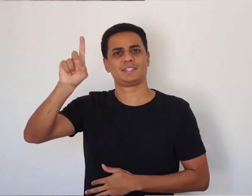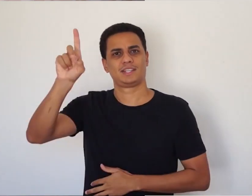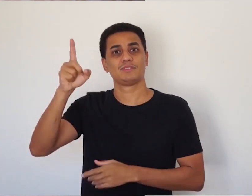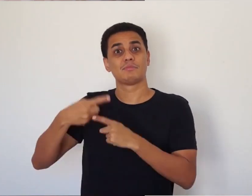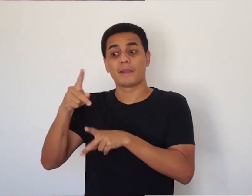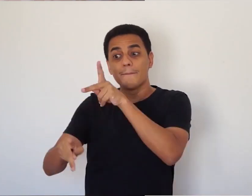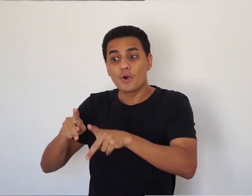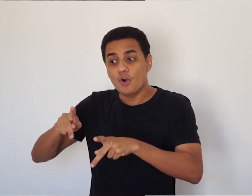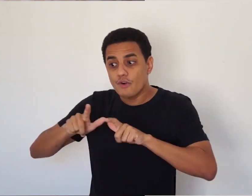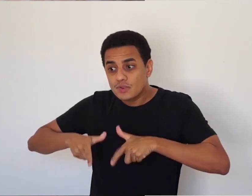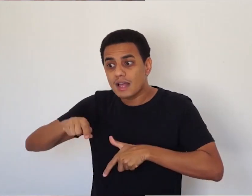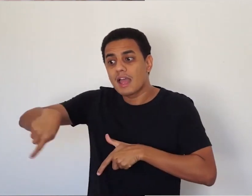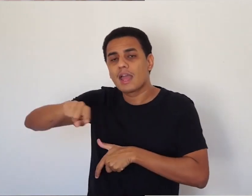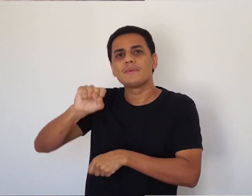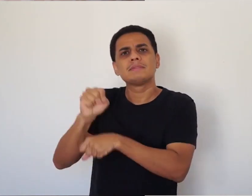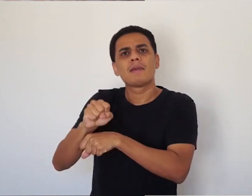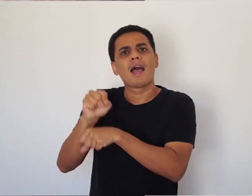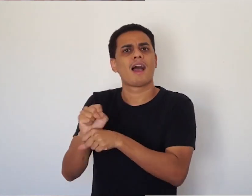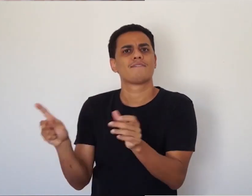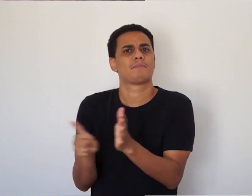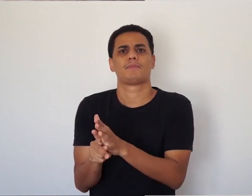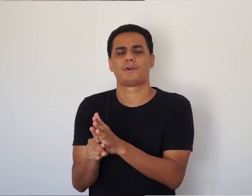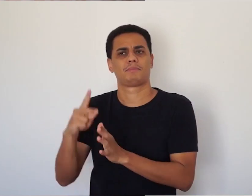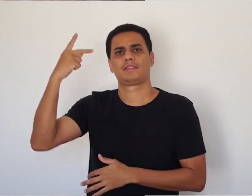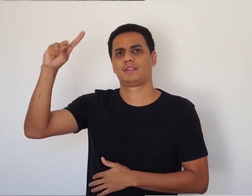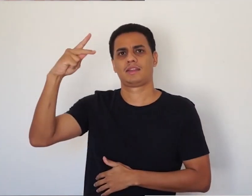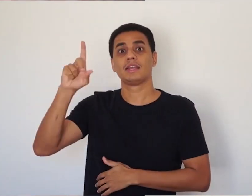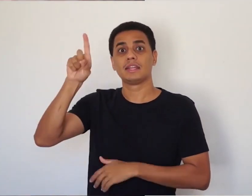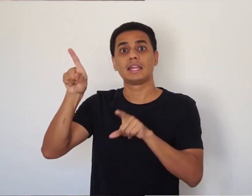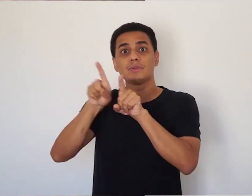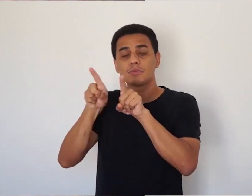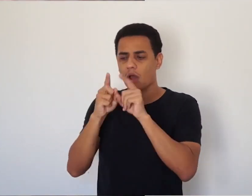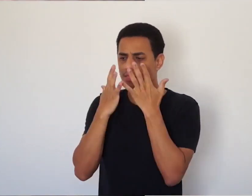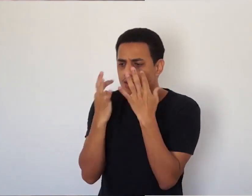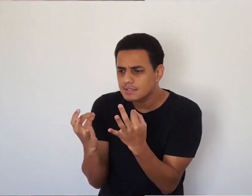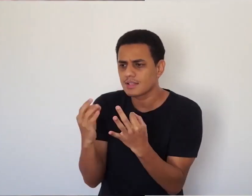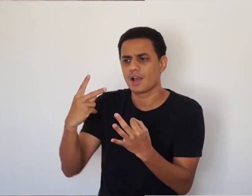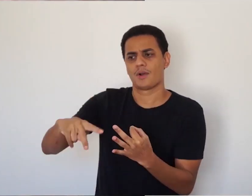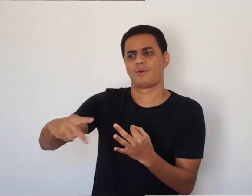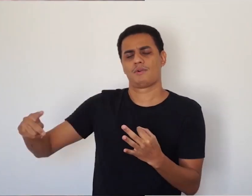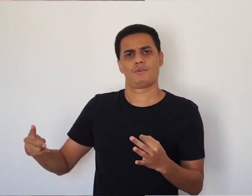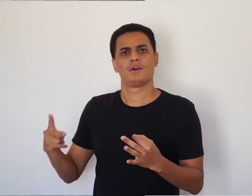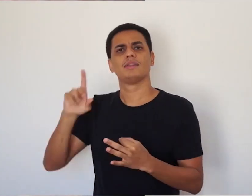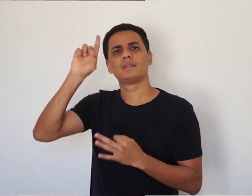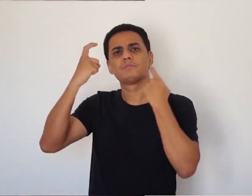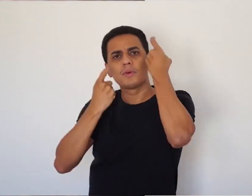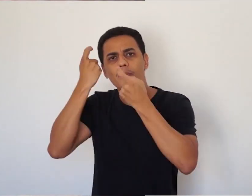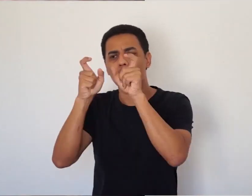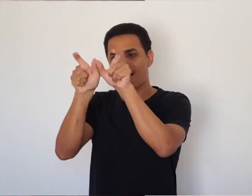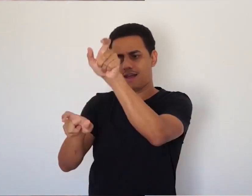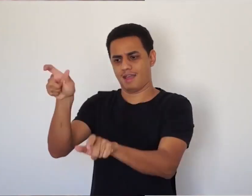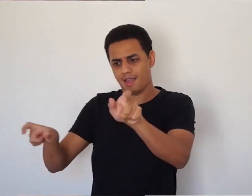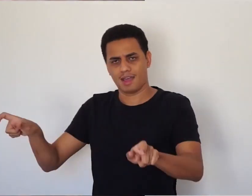povo de Deus que esperava por ele, de que Deus estava atento à sua realidade, de que Deus se importava com a